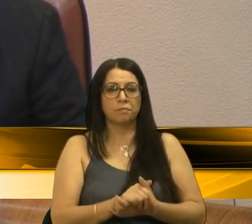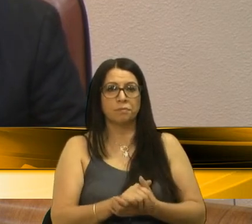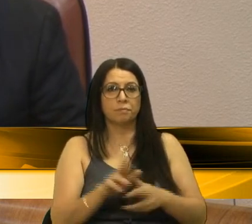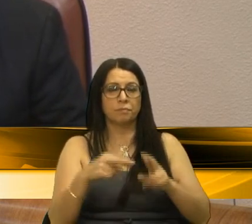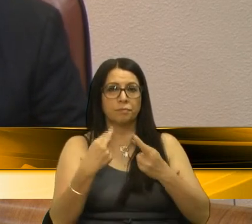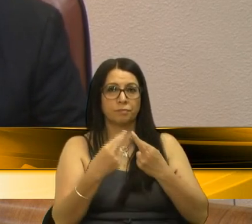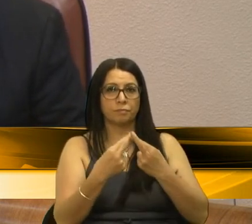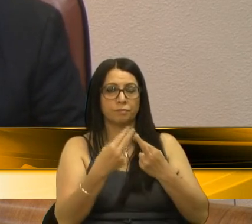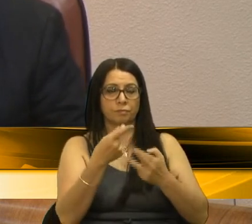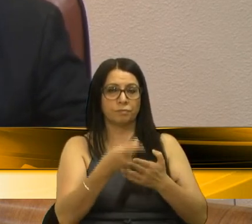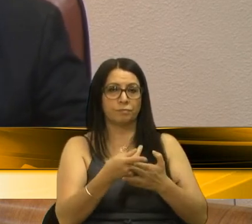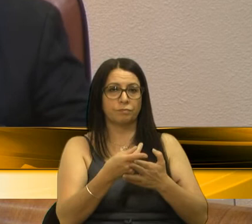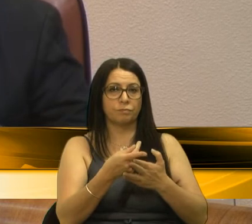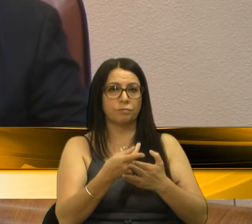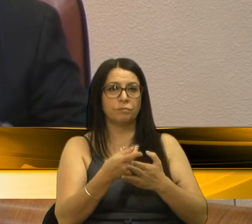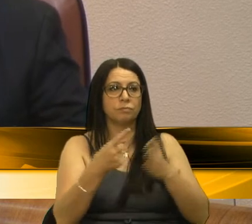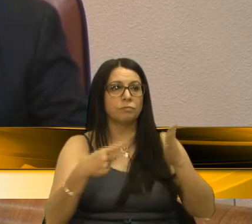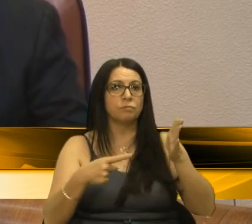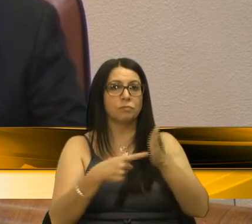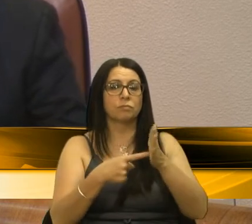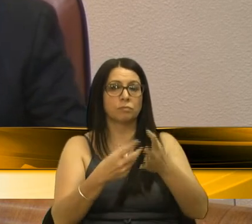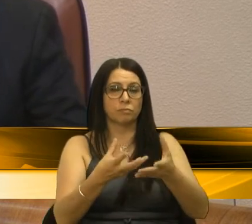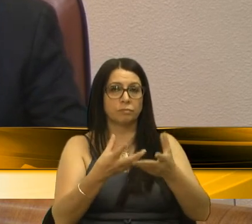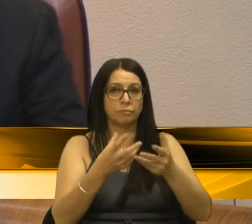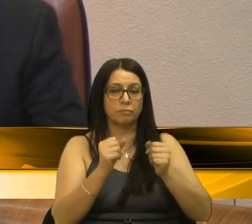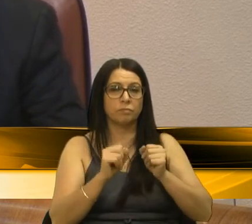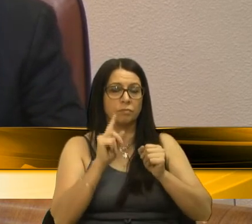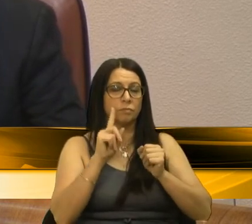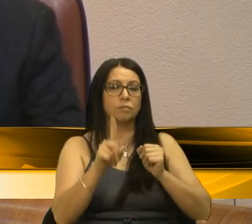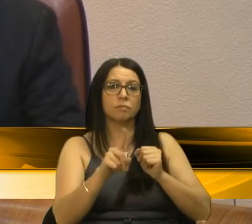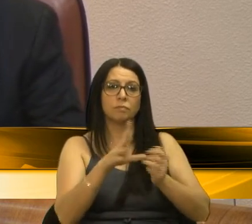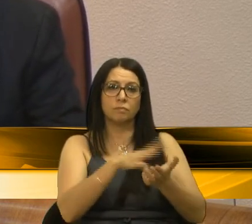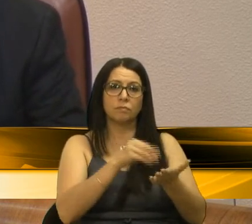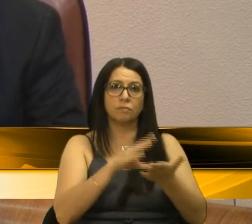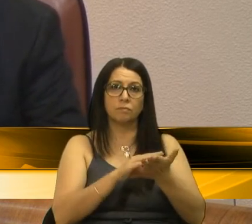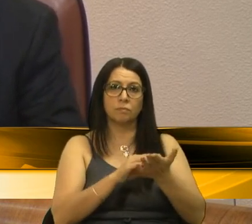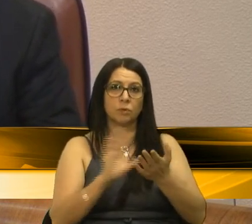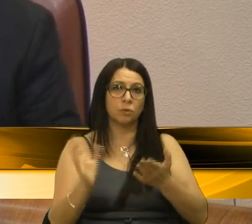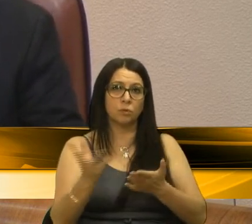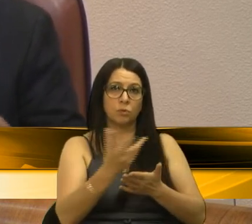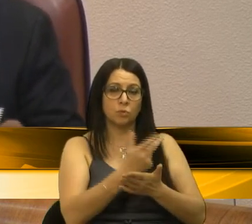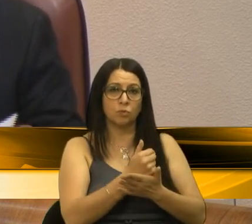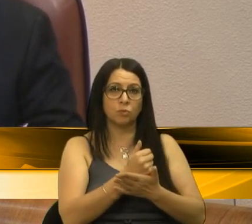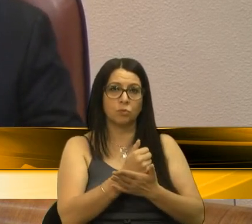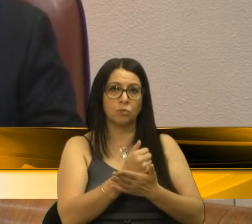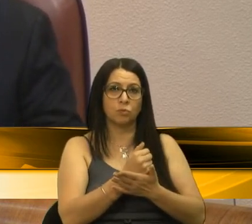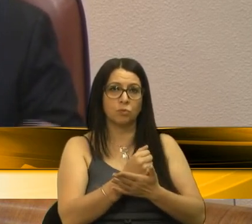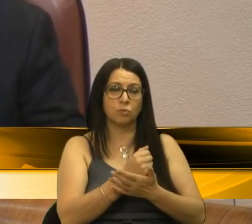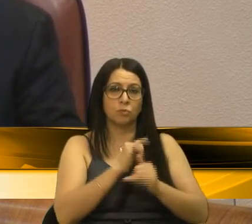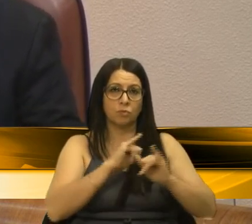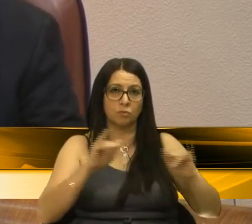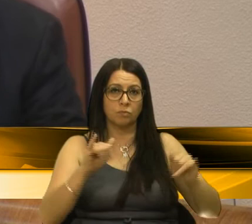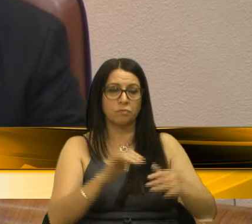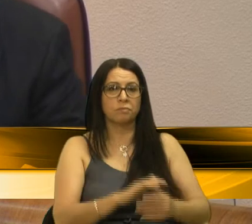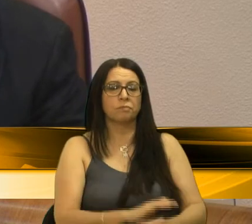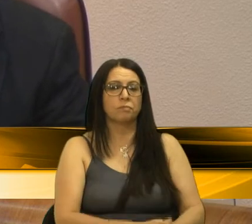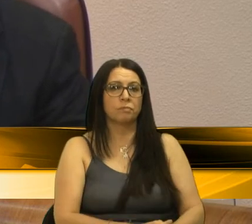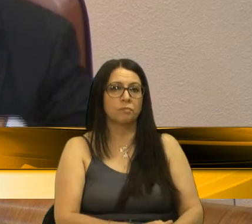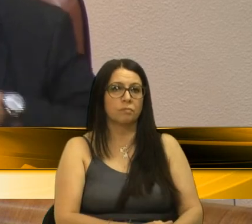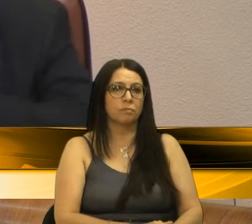que a denúncia foi recebida e da qual ela recebeu cópia integral com a notificação.